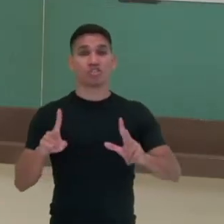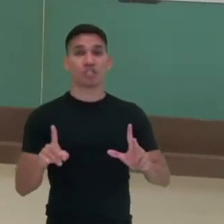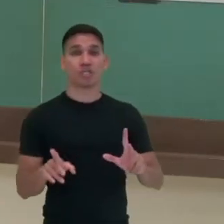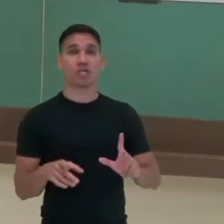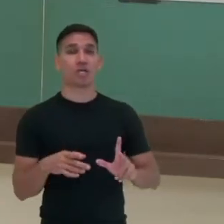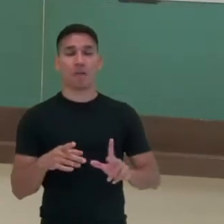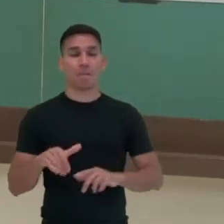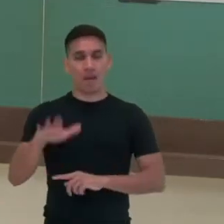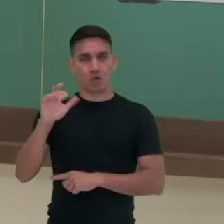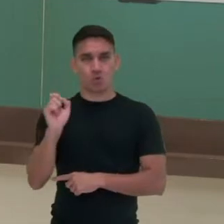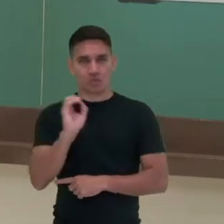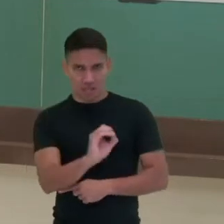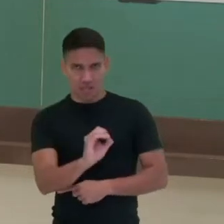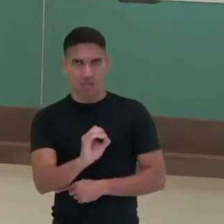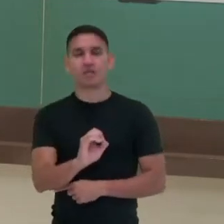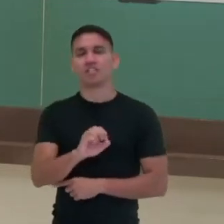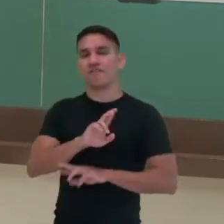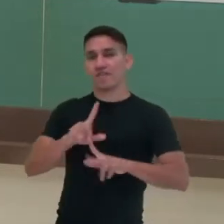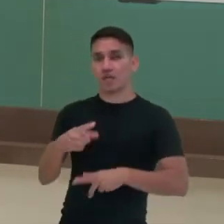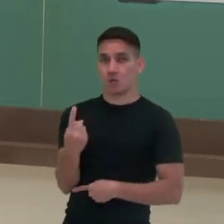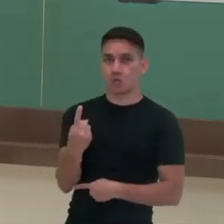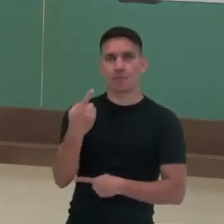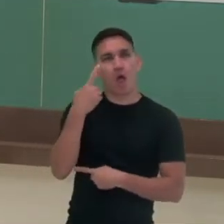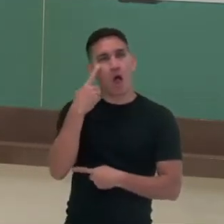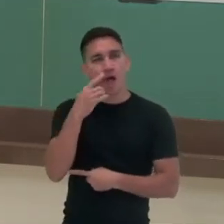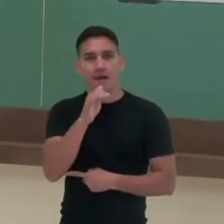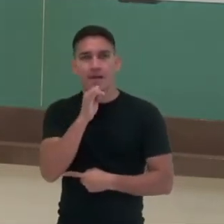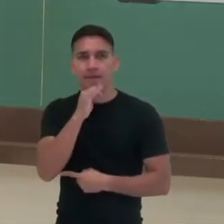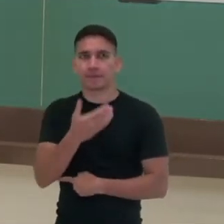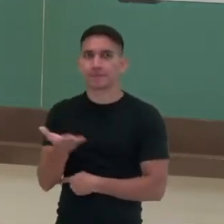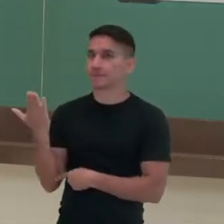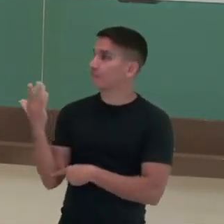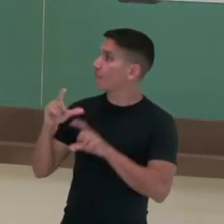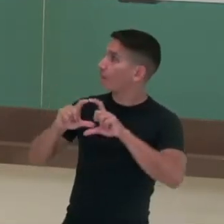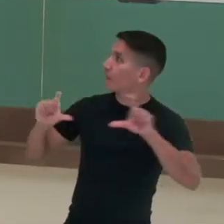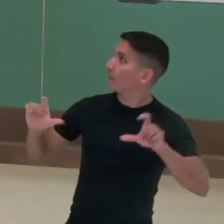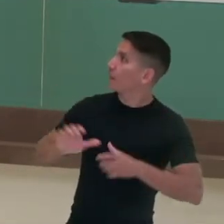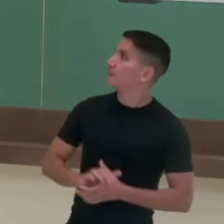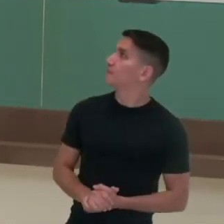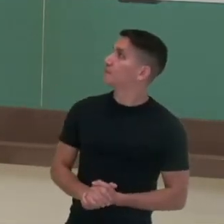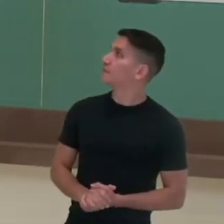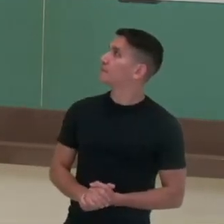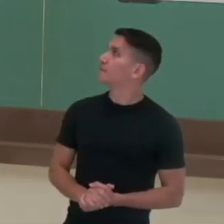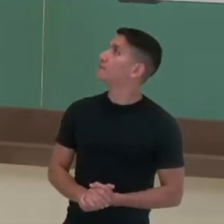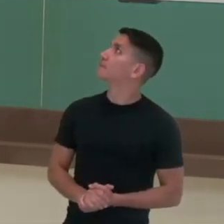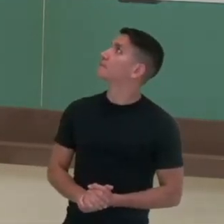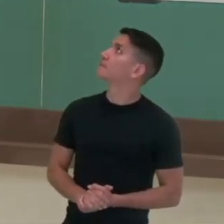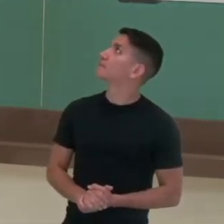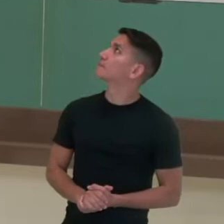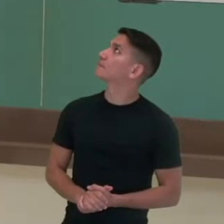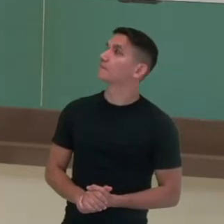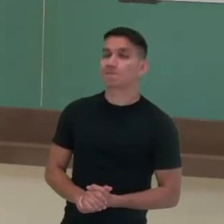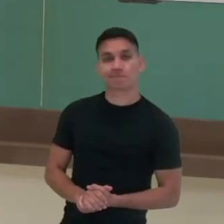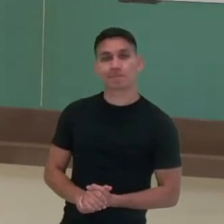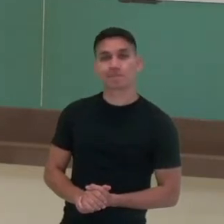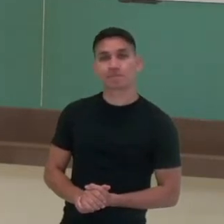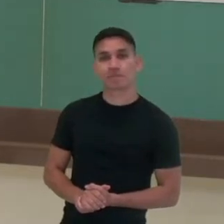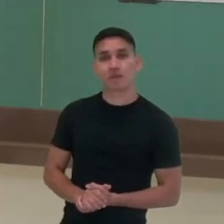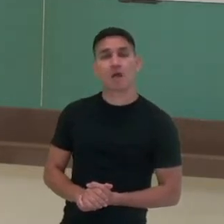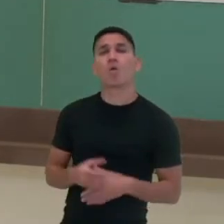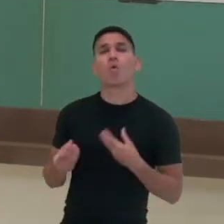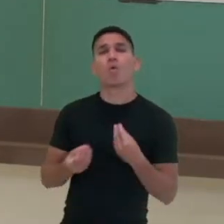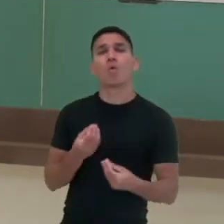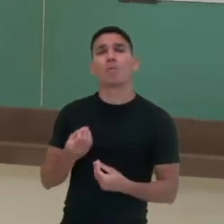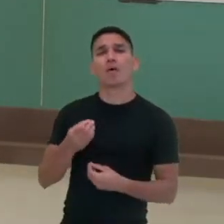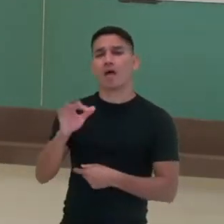Exemplo, então dada a função logarítmica, f de x igual a 4 mais log de x na base 2. Calcule f de